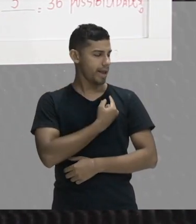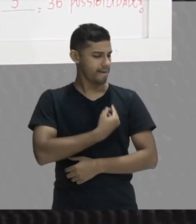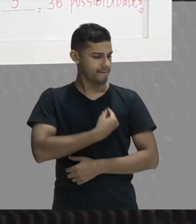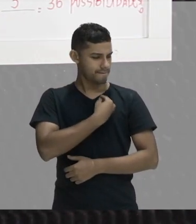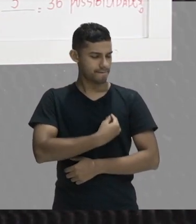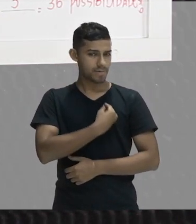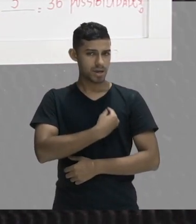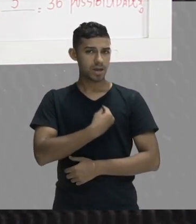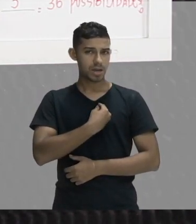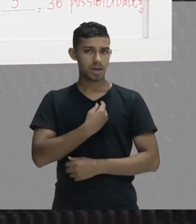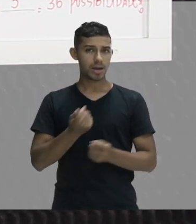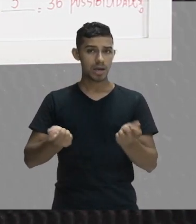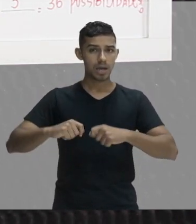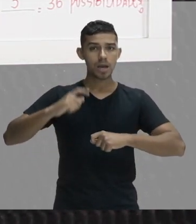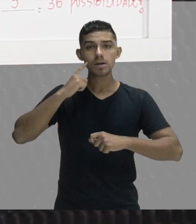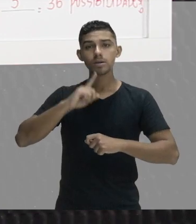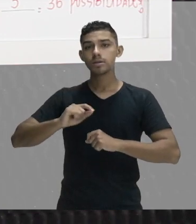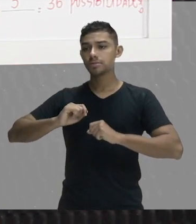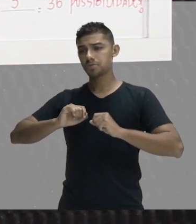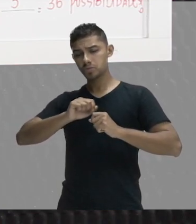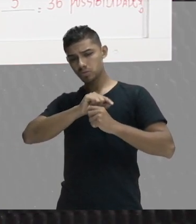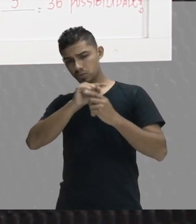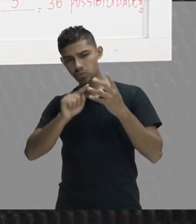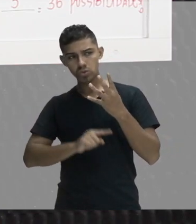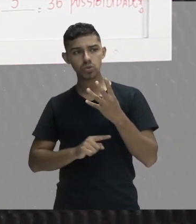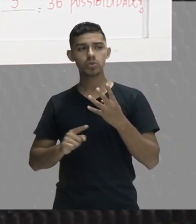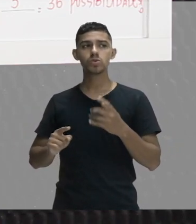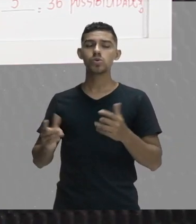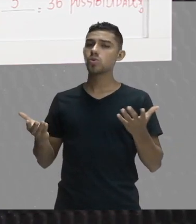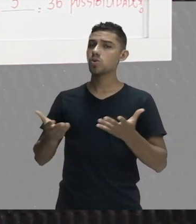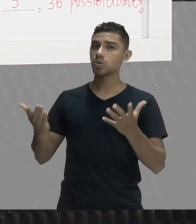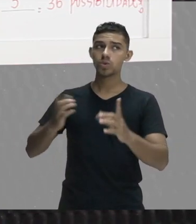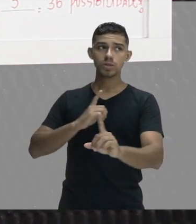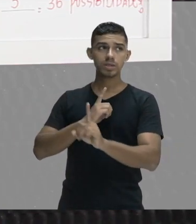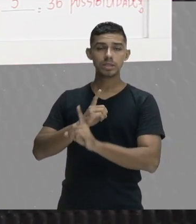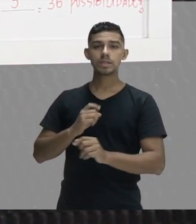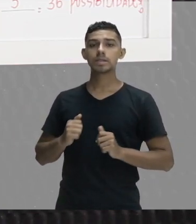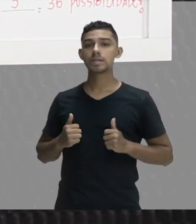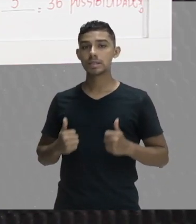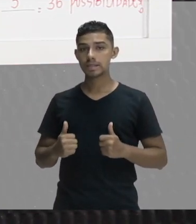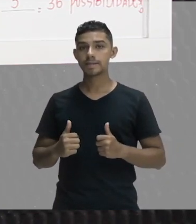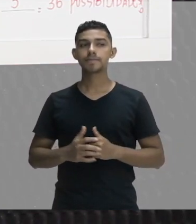aí se deparar por situações como essa que a gente viu hoje, certo?